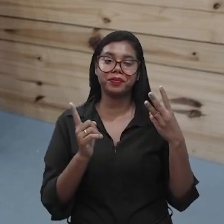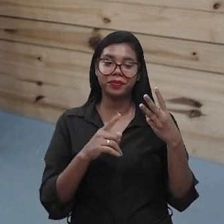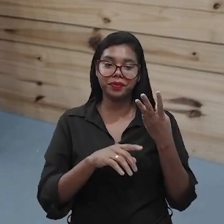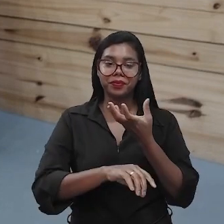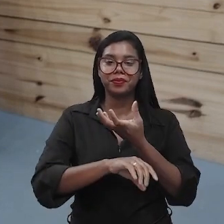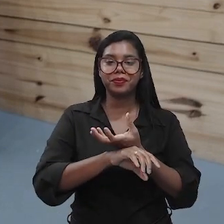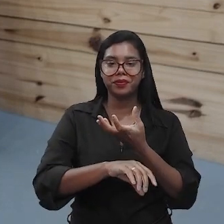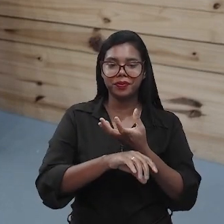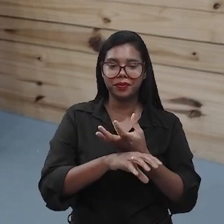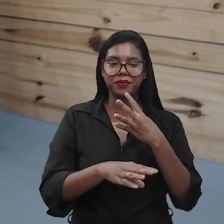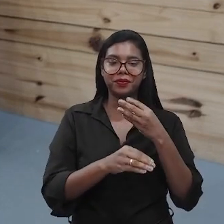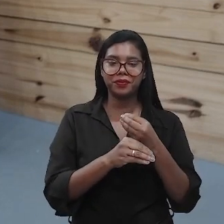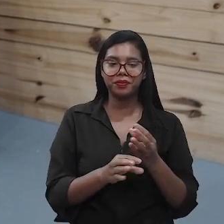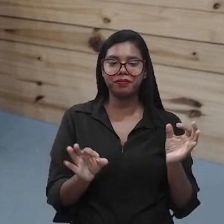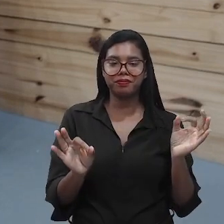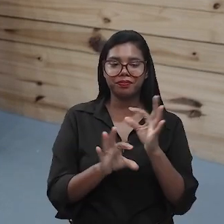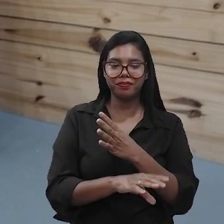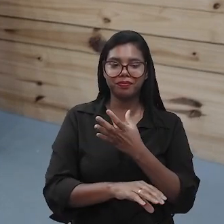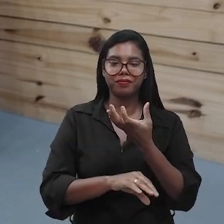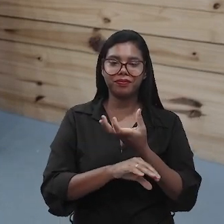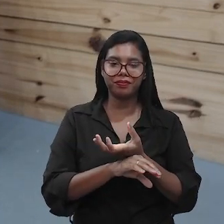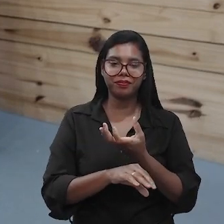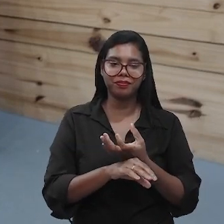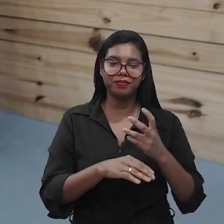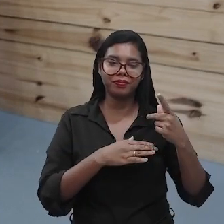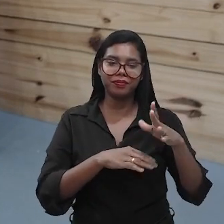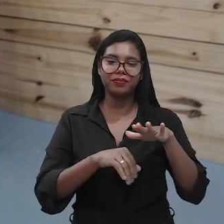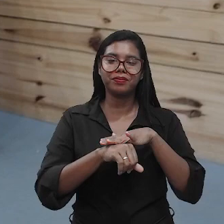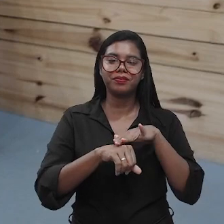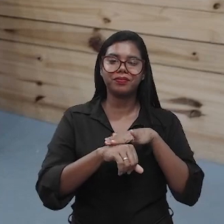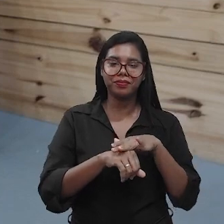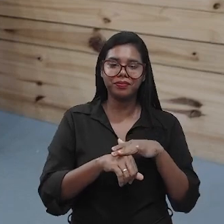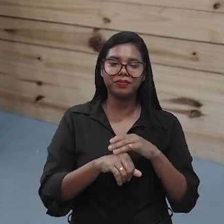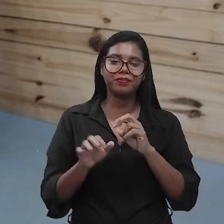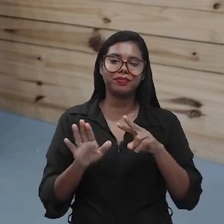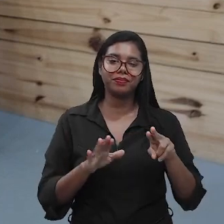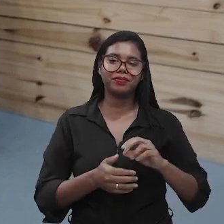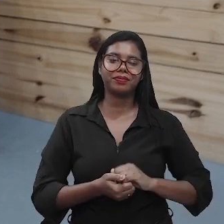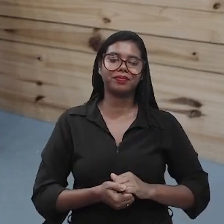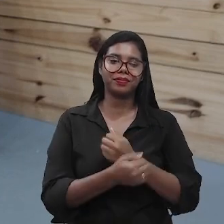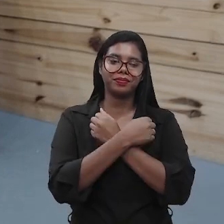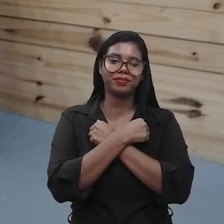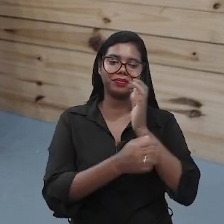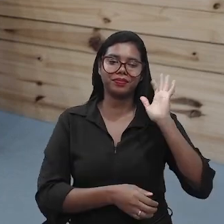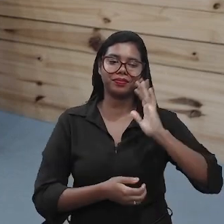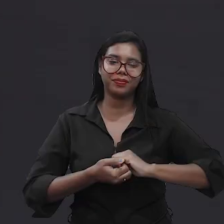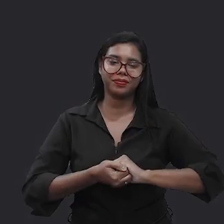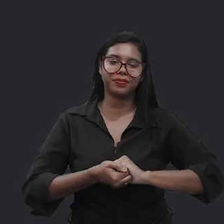encerra a disciplina. A gente vai continuar essa conversa chegando na próxima semana. Um grande abraço, até lá. Até lá.